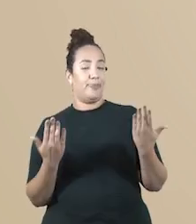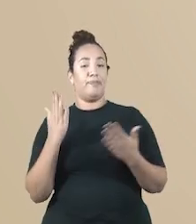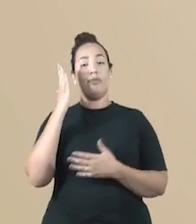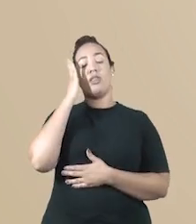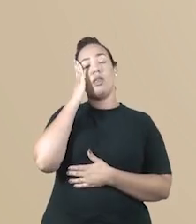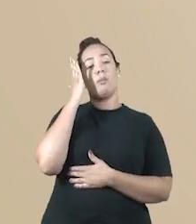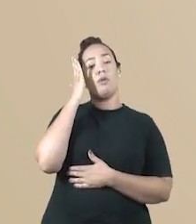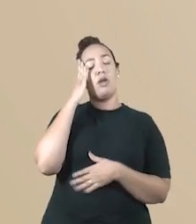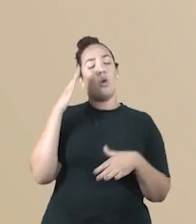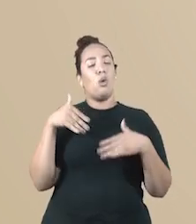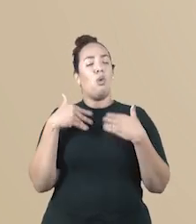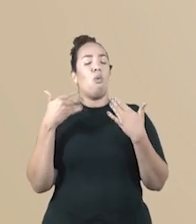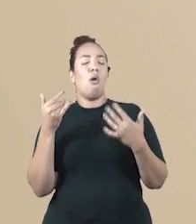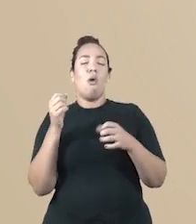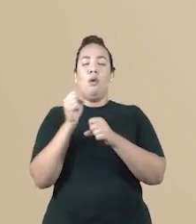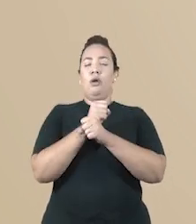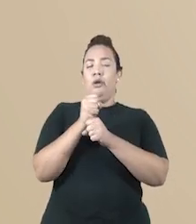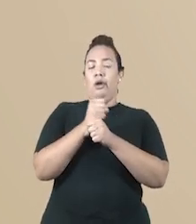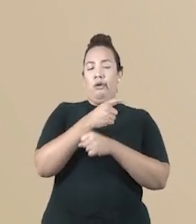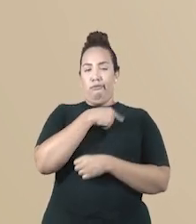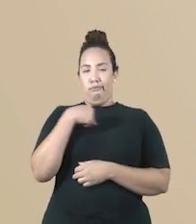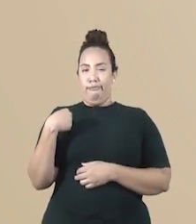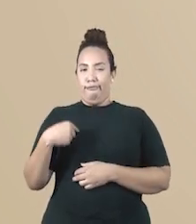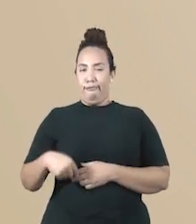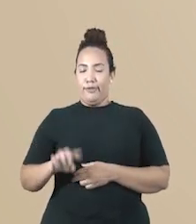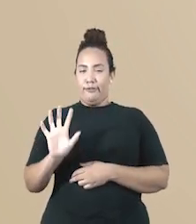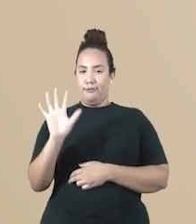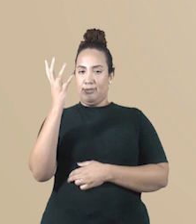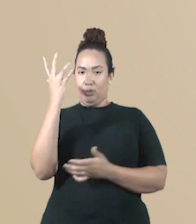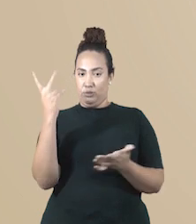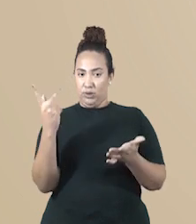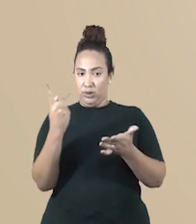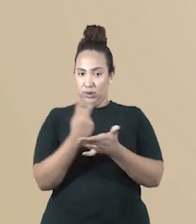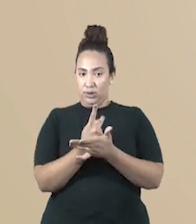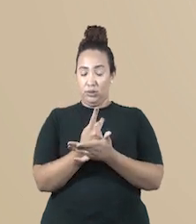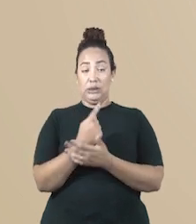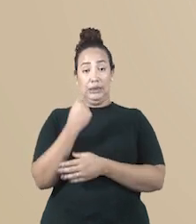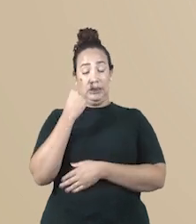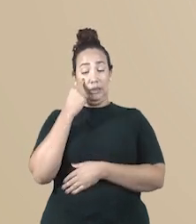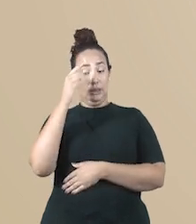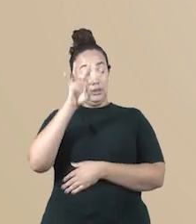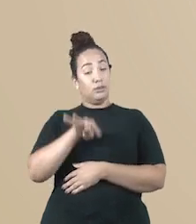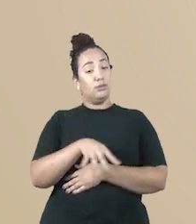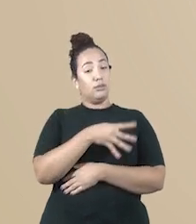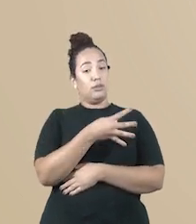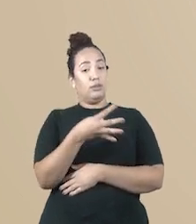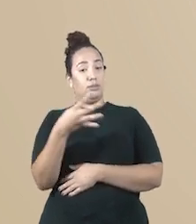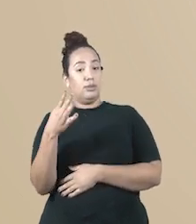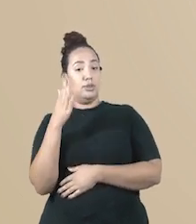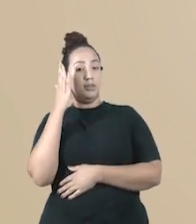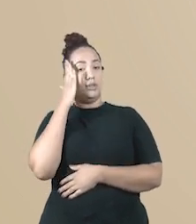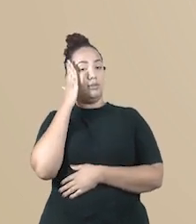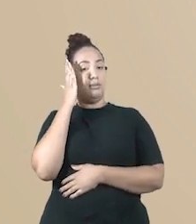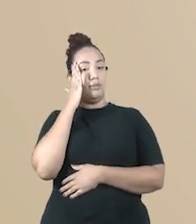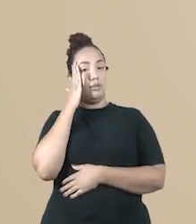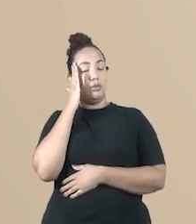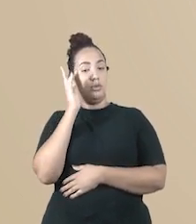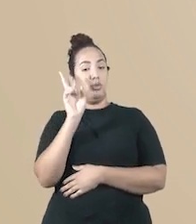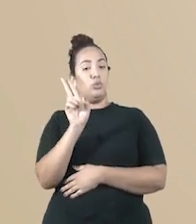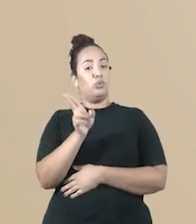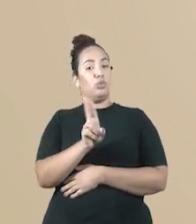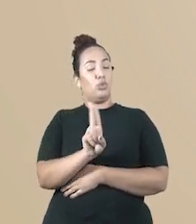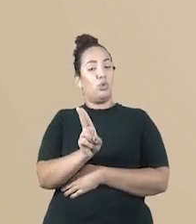Para saber em quais anos a China sediou a Copa, vamos procurar na coluna dos países sede o nome